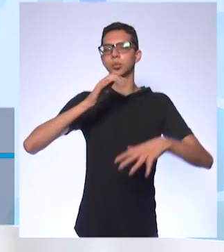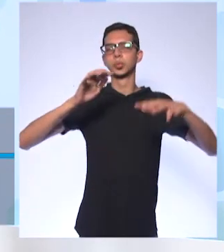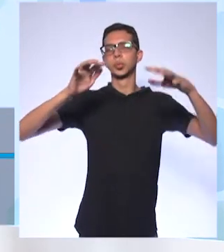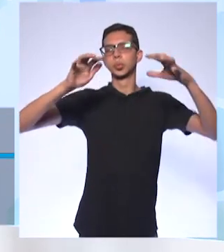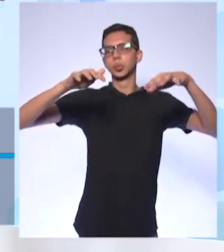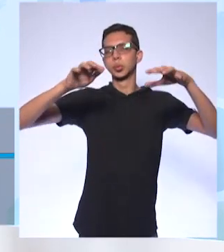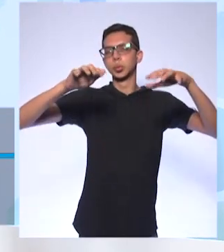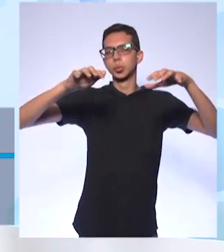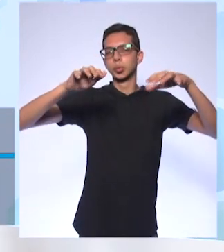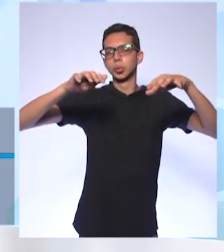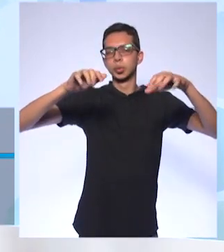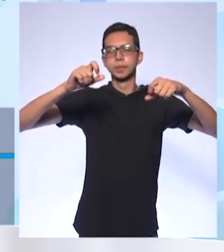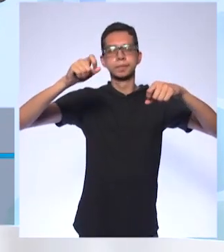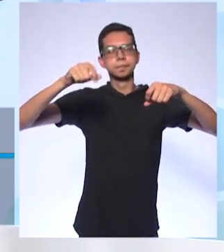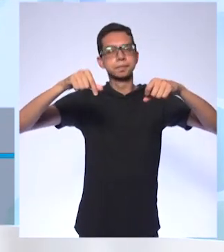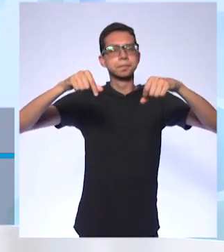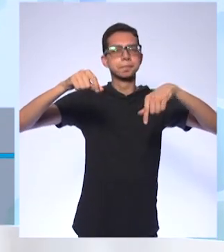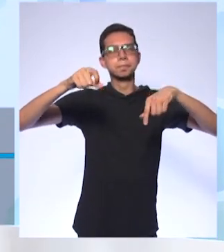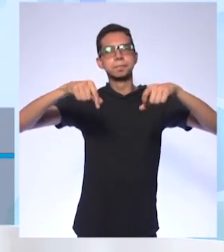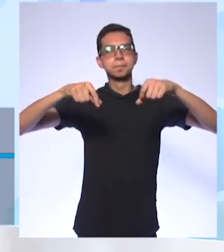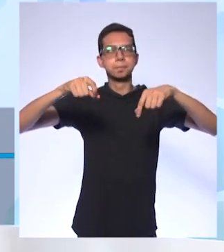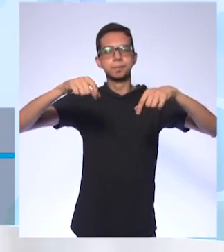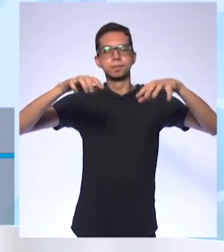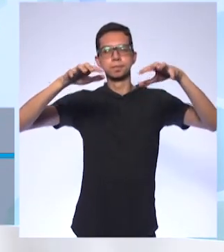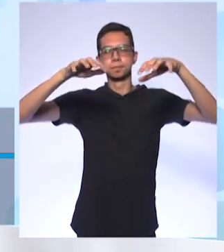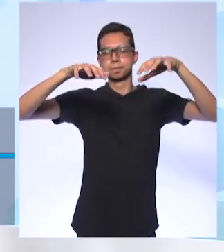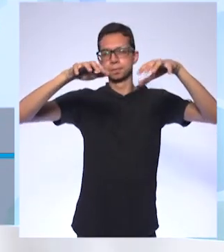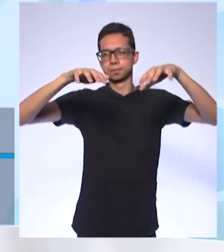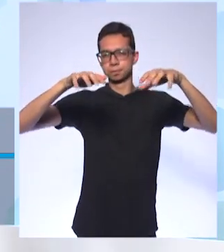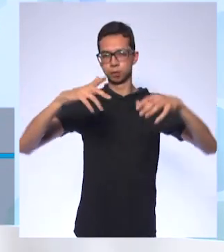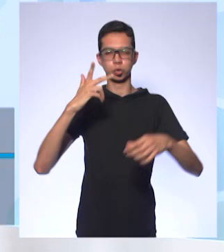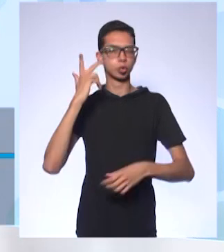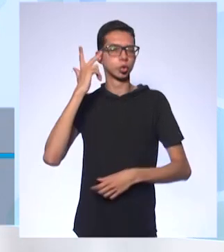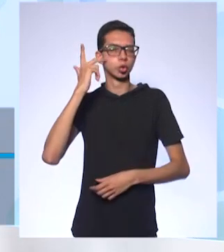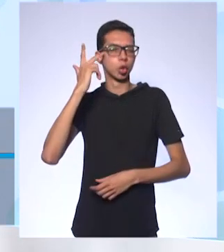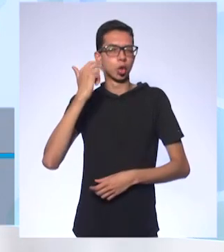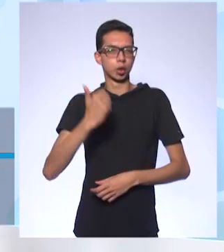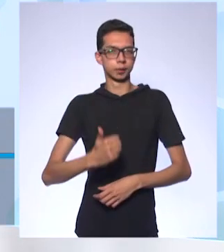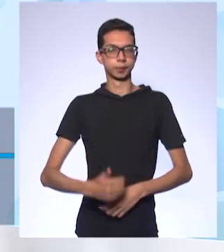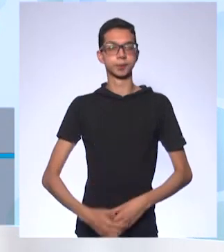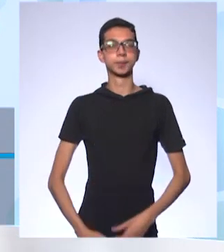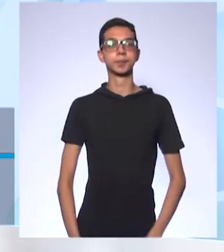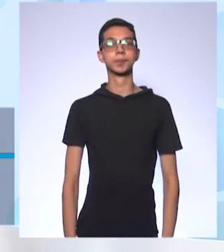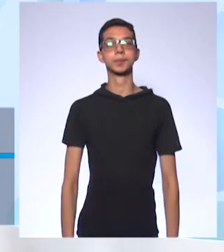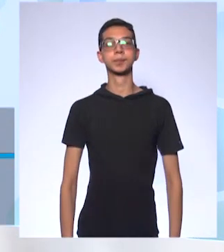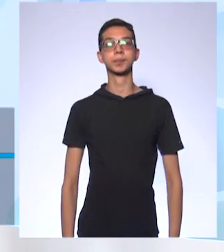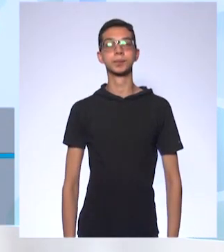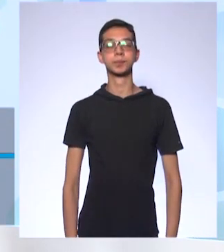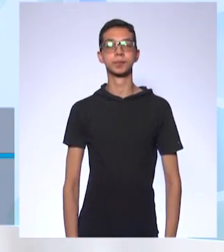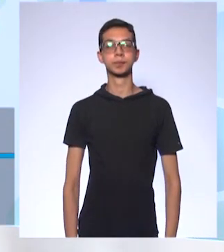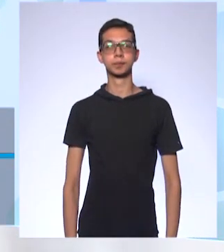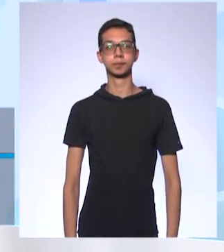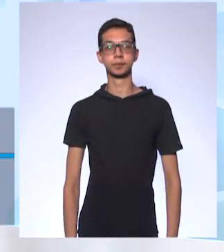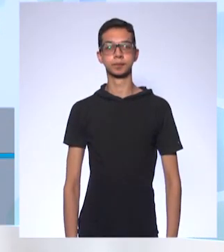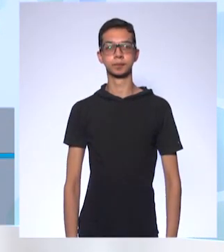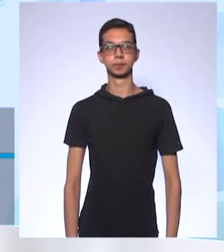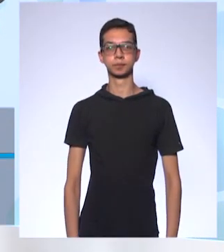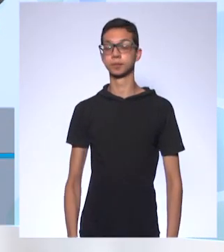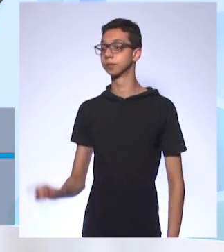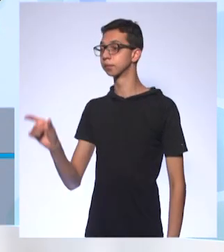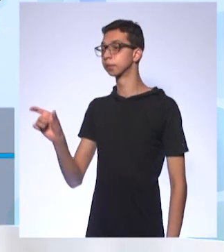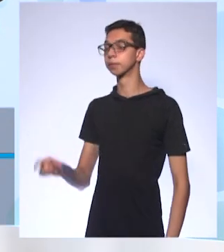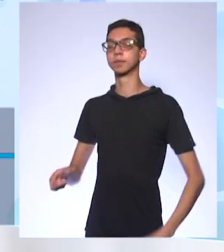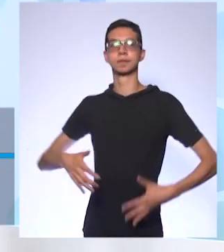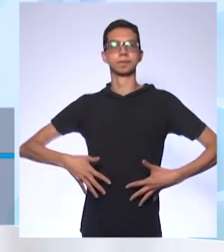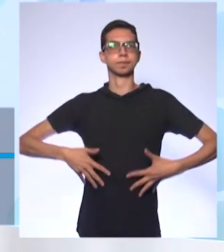uma chuva leve, terna, né, e ele se sentiu feliz,